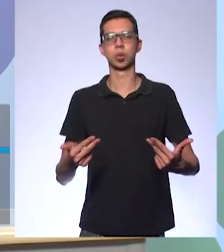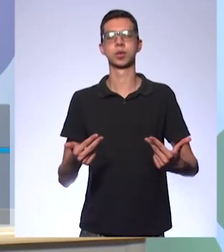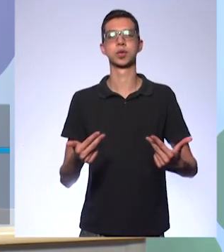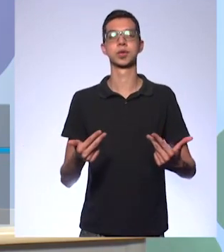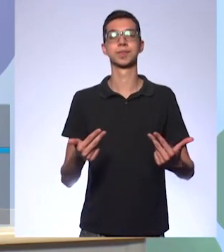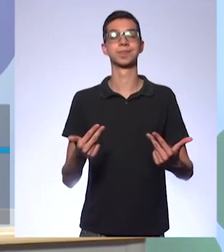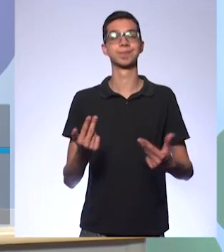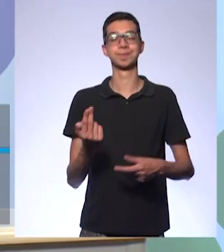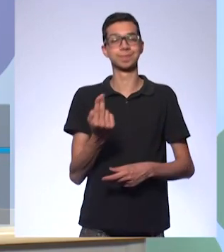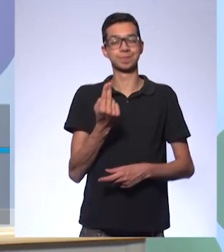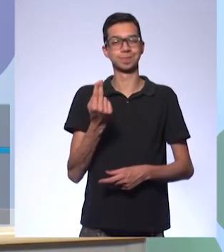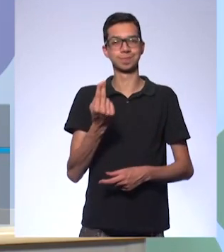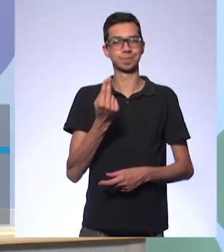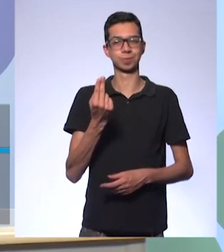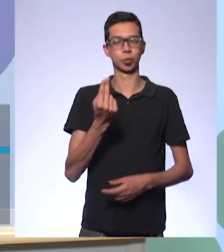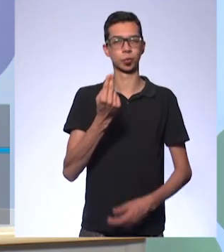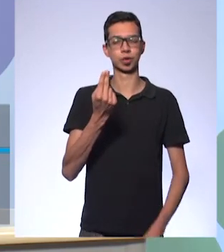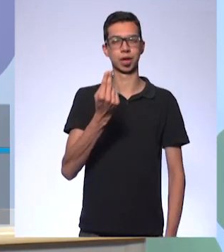como